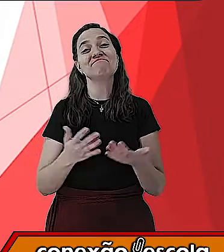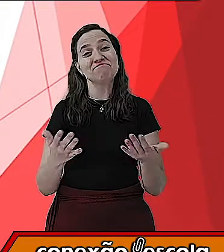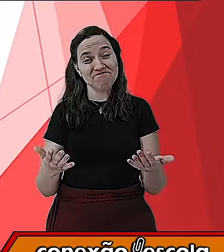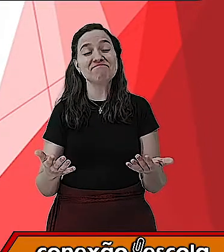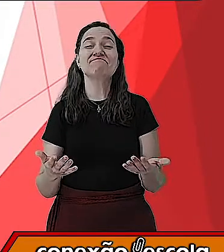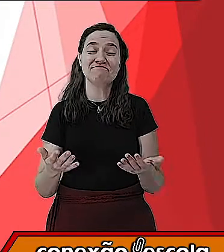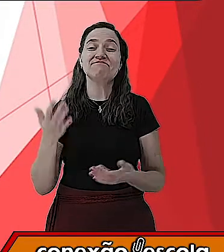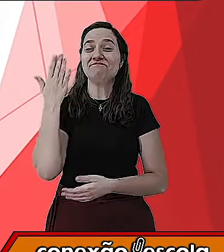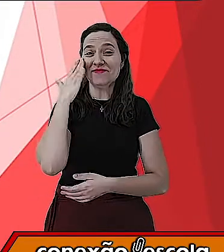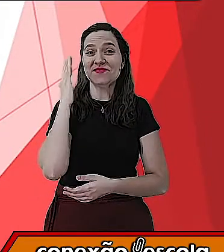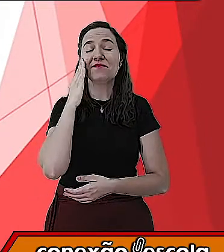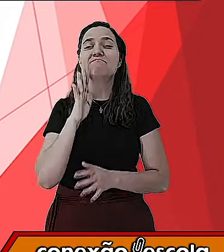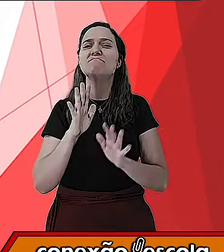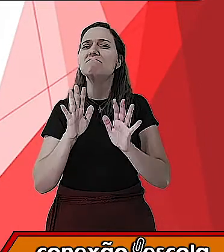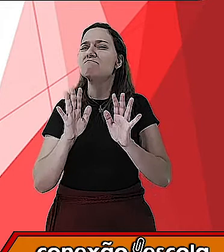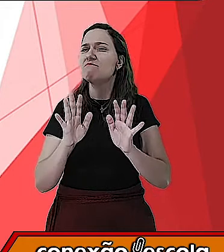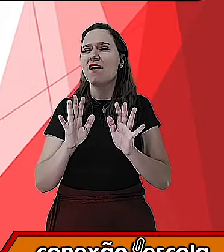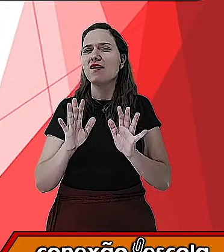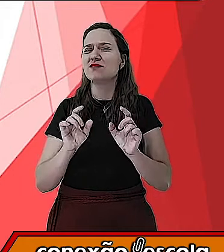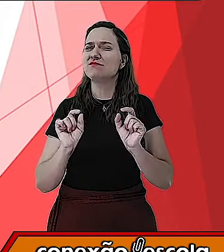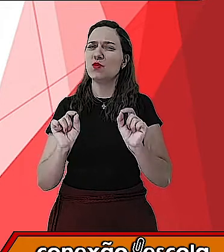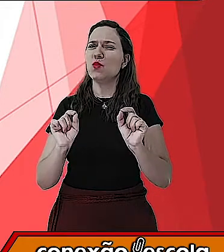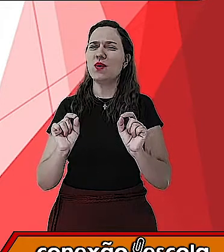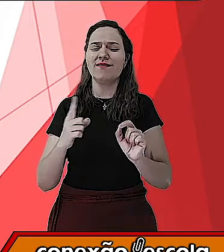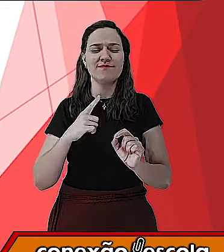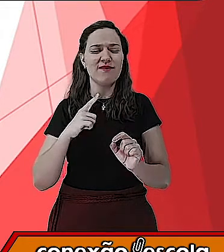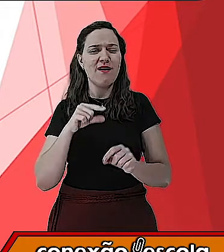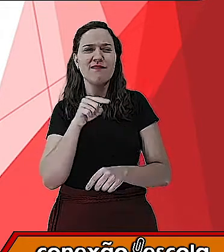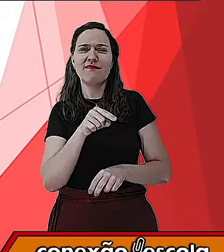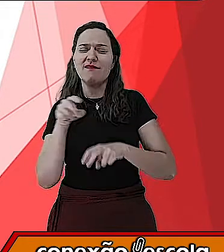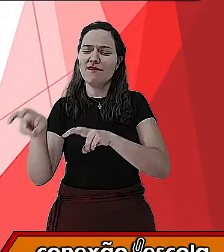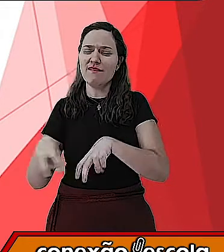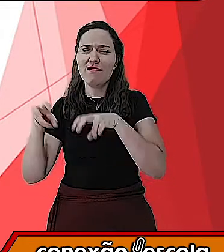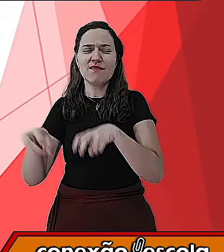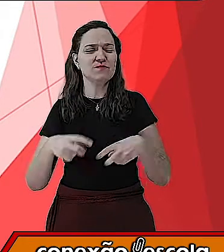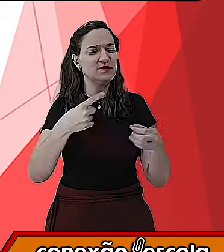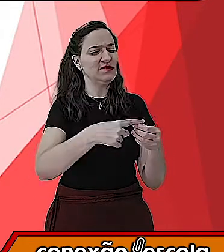Sim, entendi. Mas o que que isso tem a ver com campo e cidade?